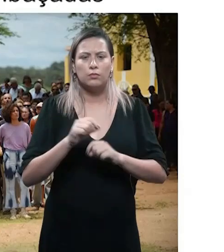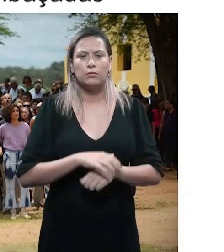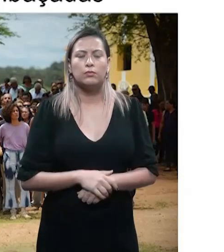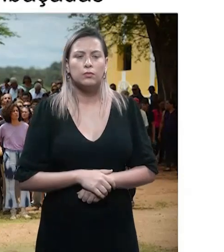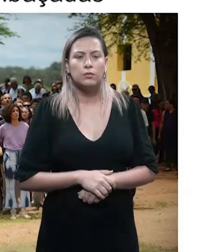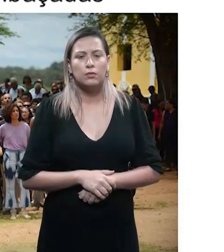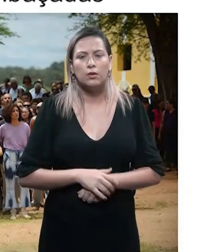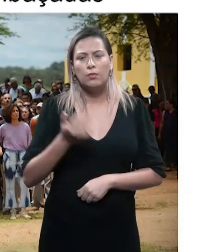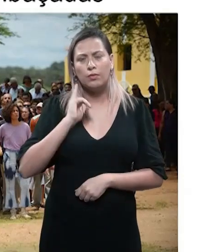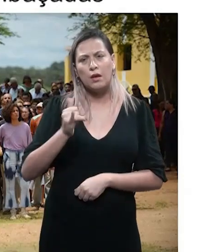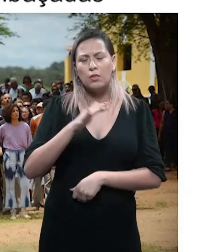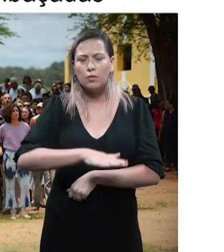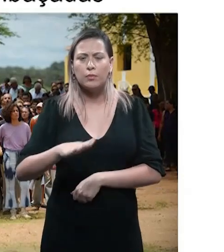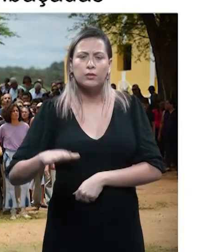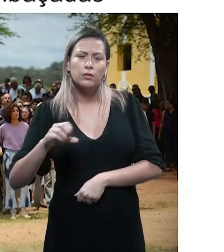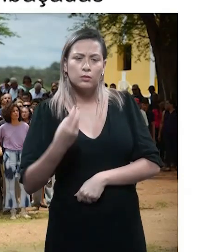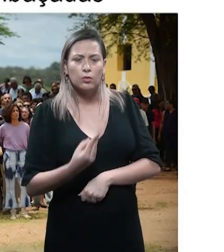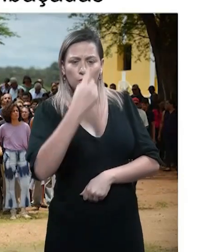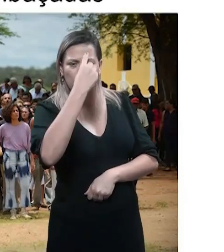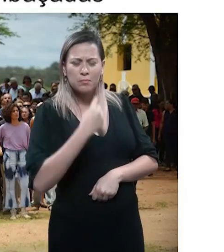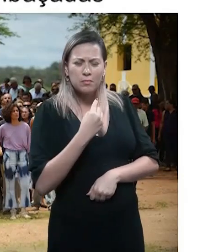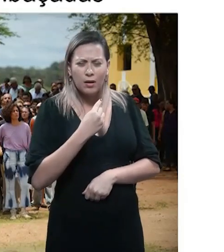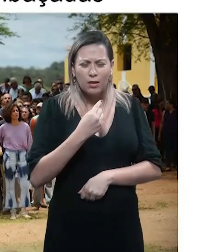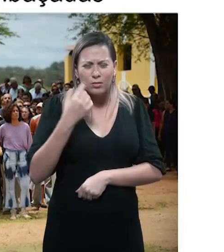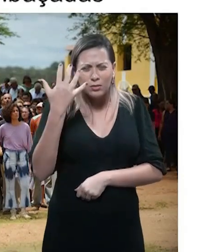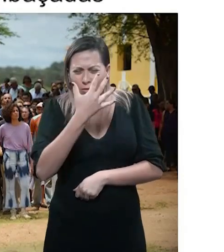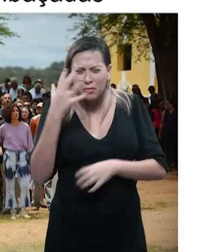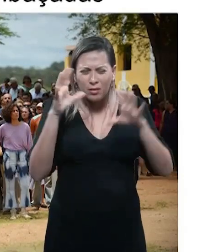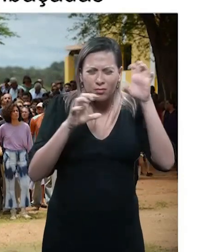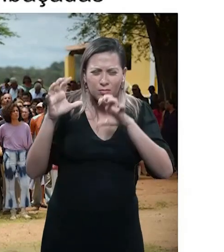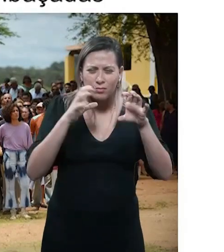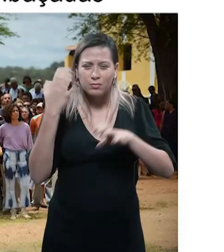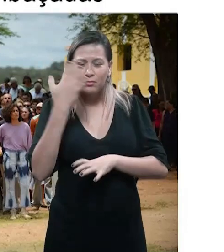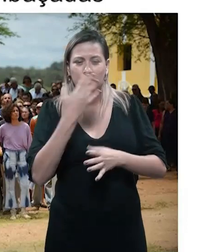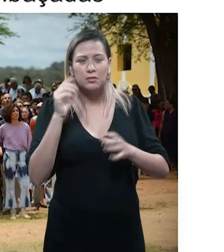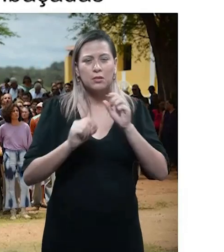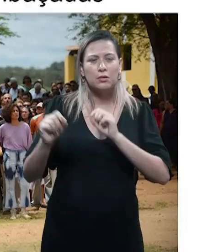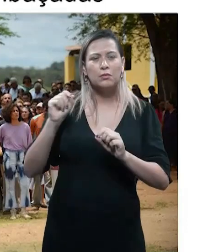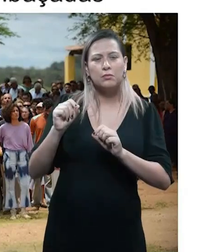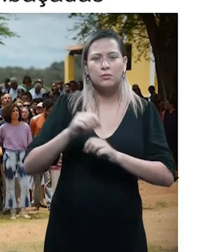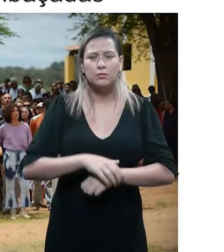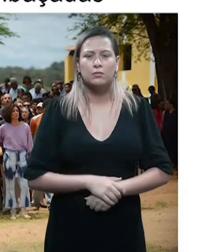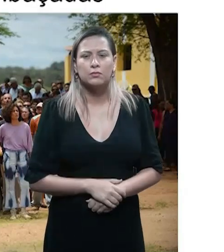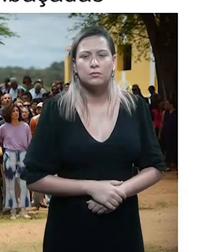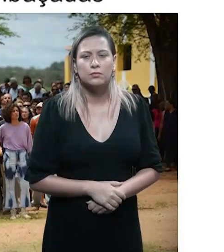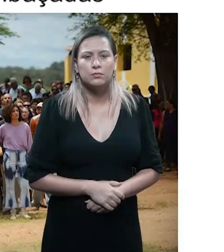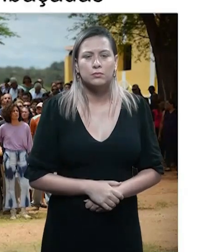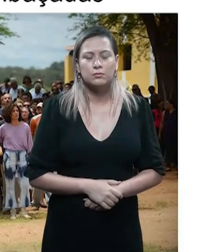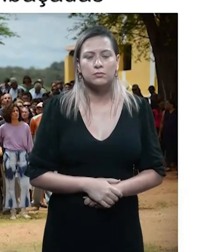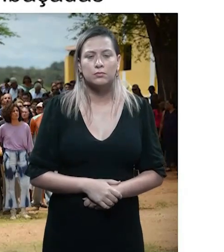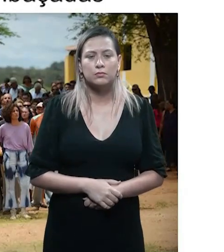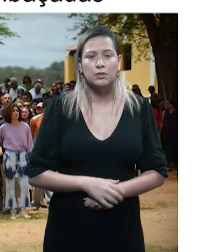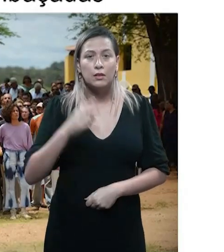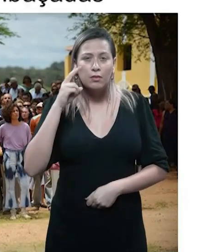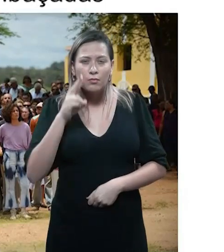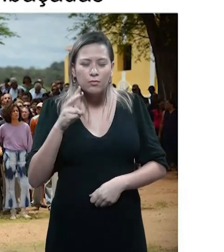uma criança, logo o narrador é uma criança. Ou a imagem está embaçada, e nesse caso isso é um deítico,